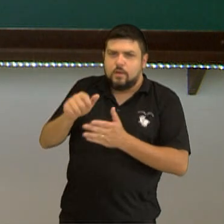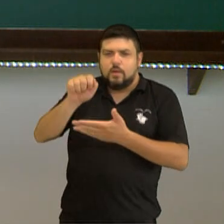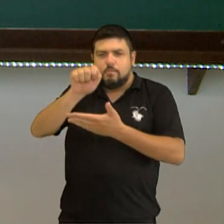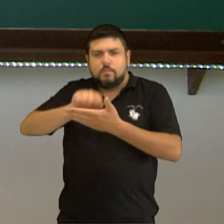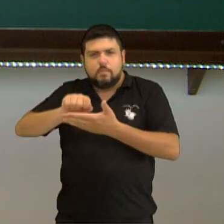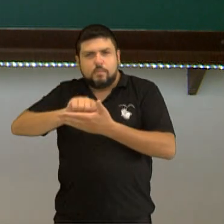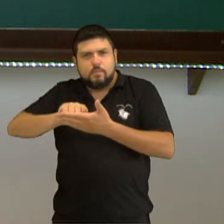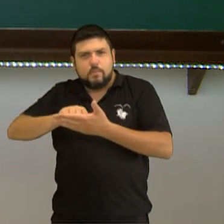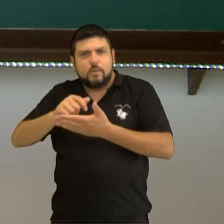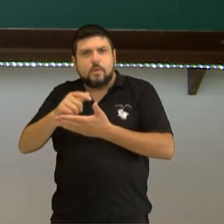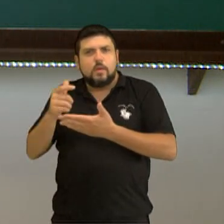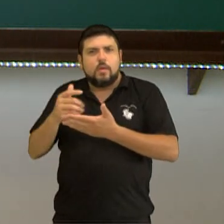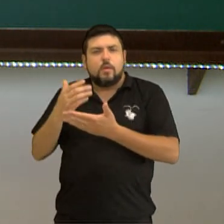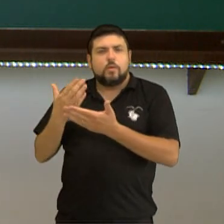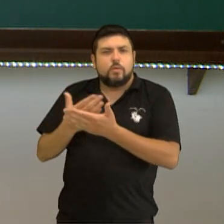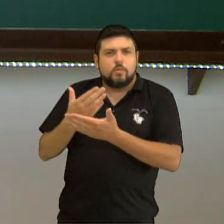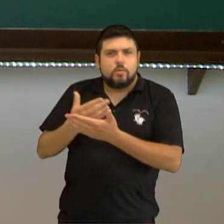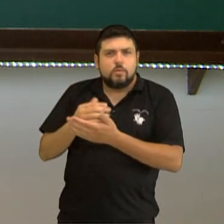XVI, né?